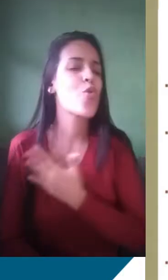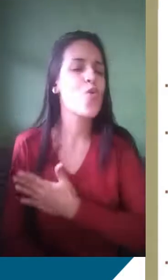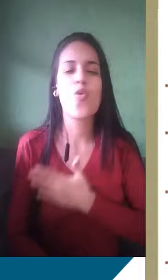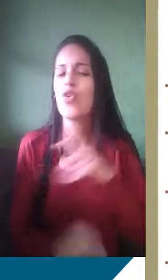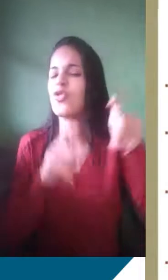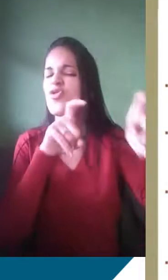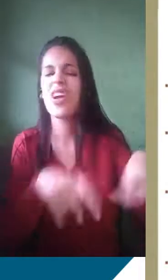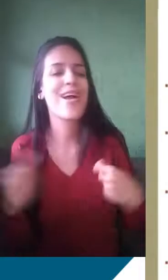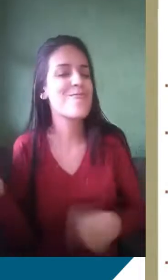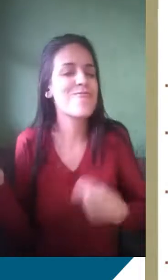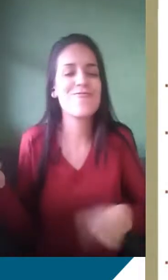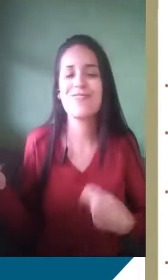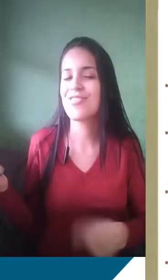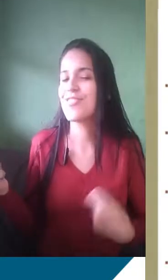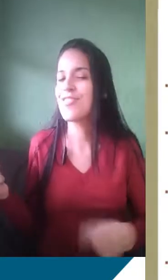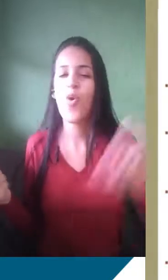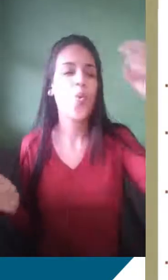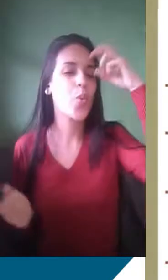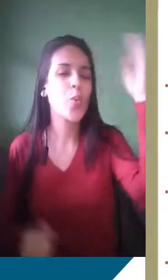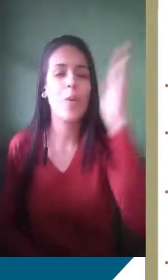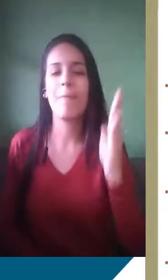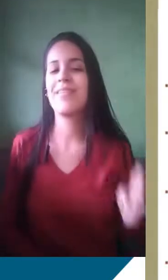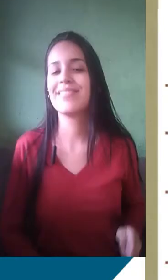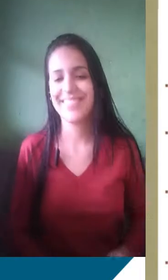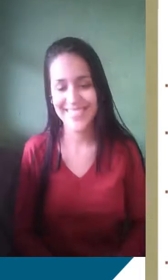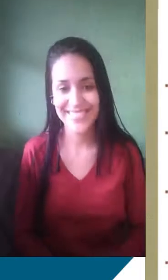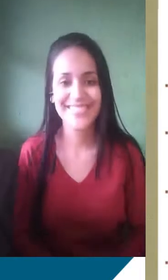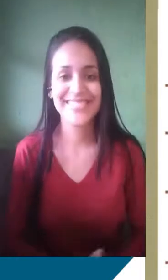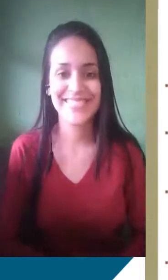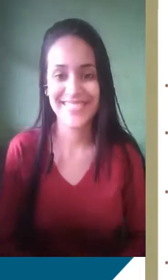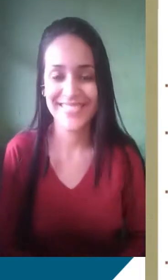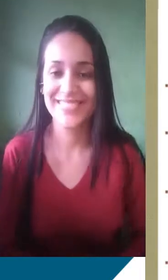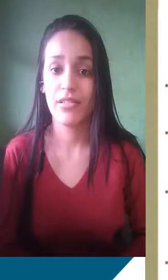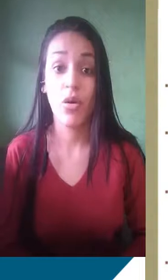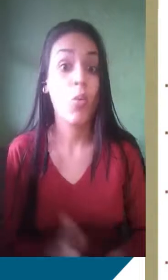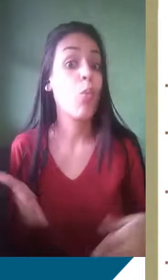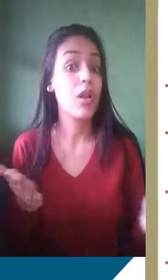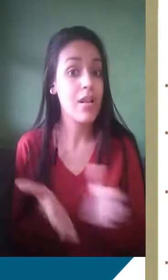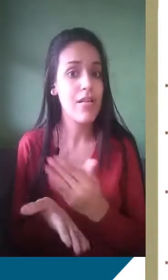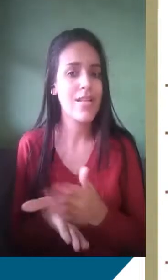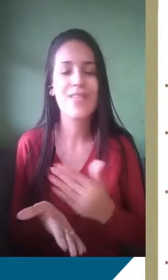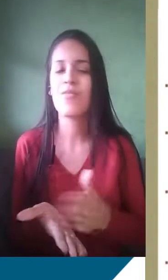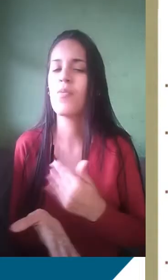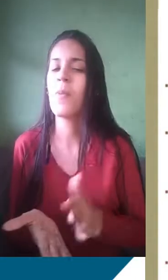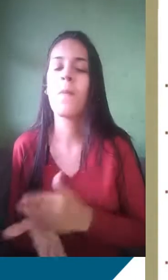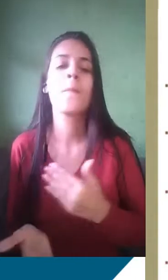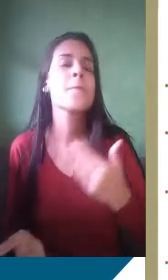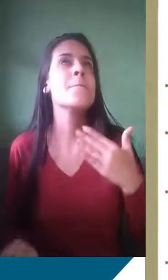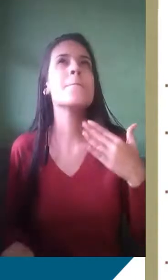pelo campo e pelos ideais do Marechal Floriano. O livro retrata